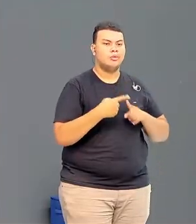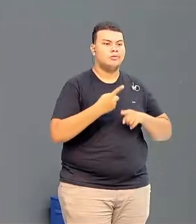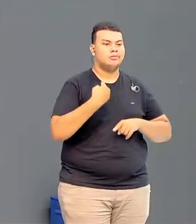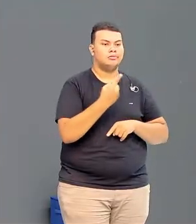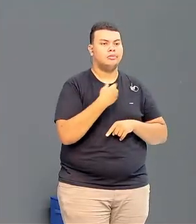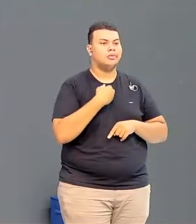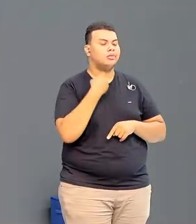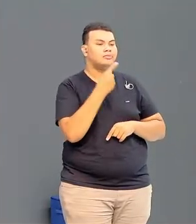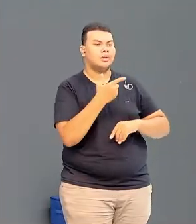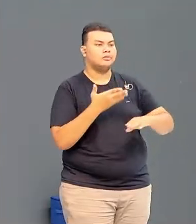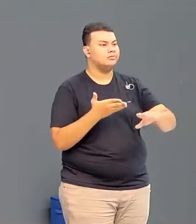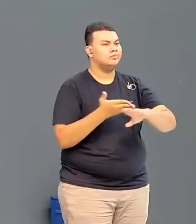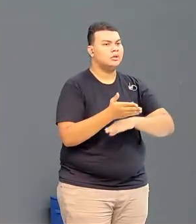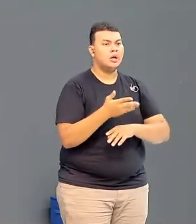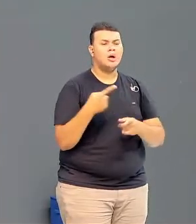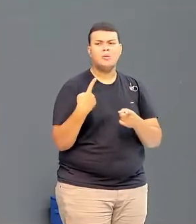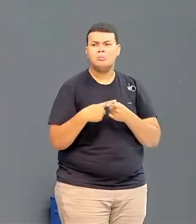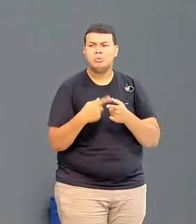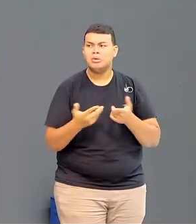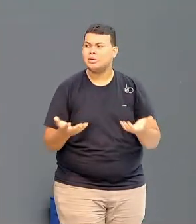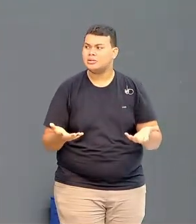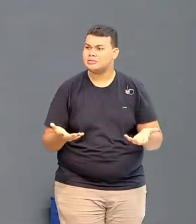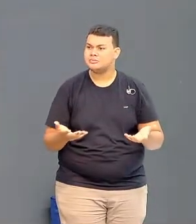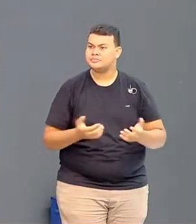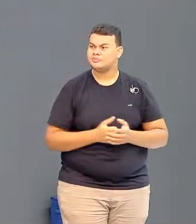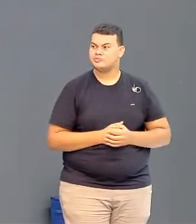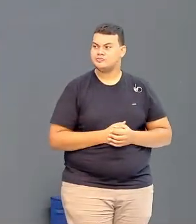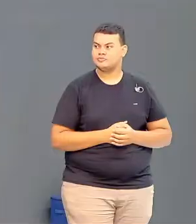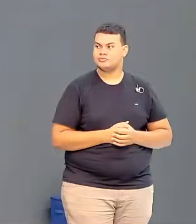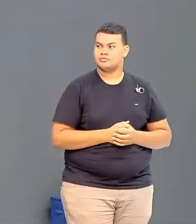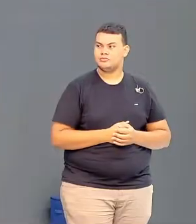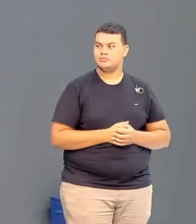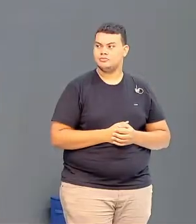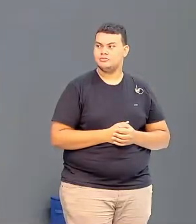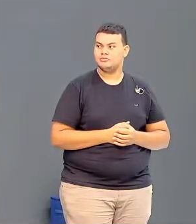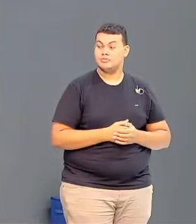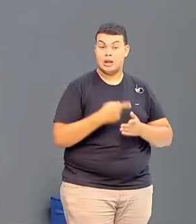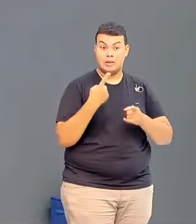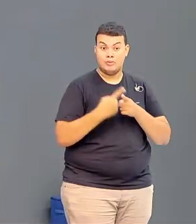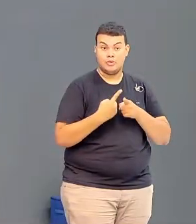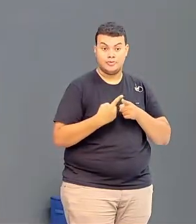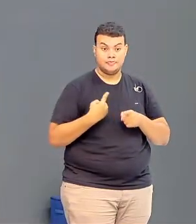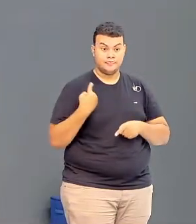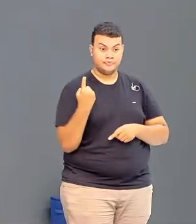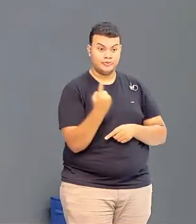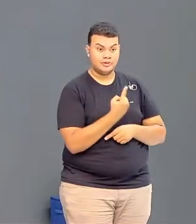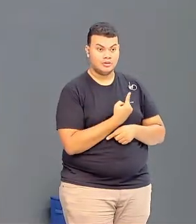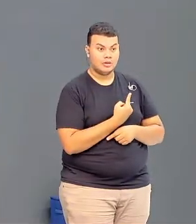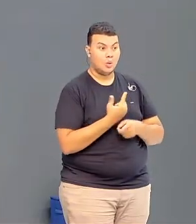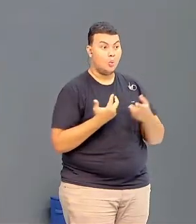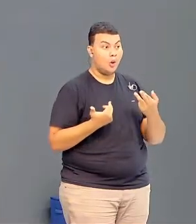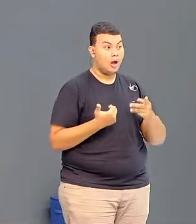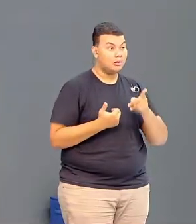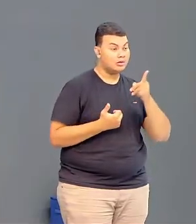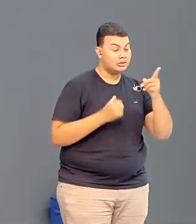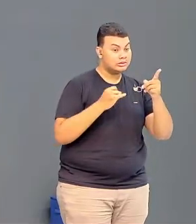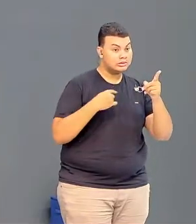desfrutar dessa bênção de Deus. Por quê? Porque a gente, diante deles, a gente é gafanhoto.